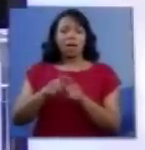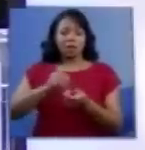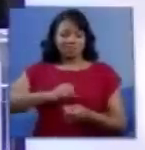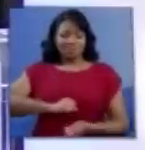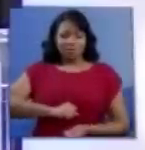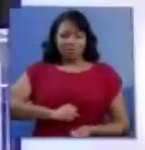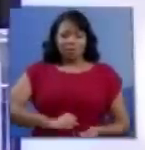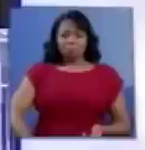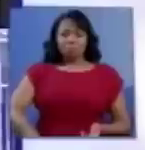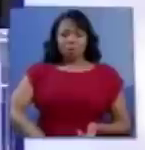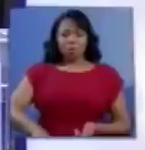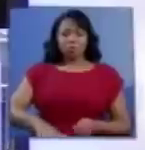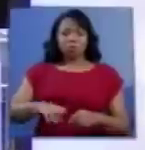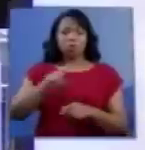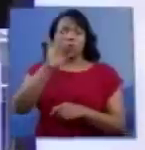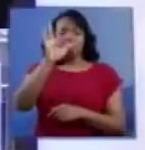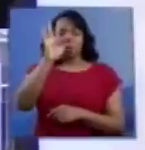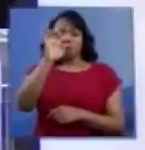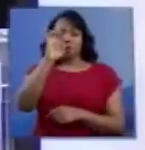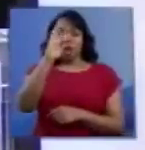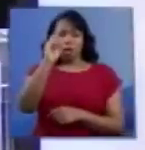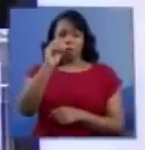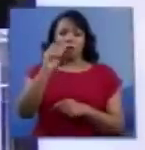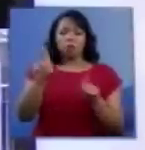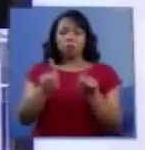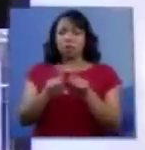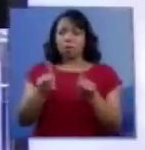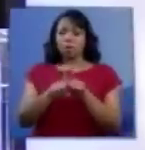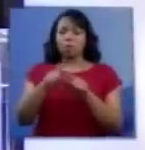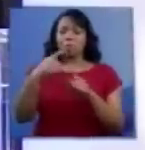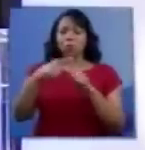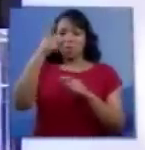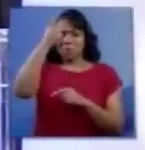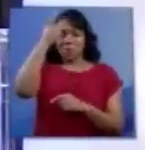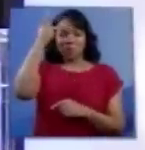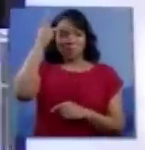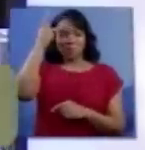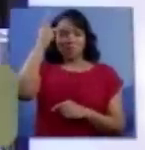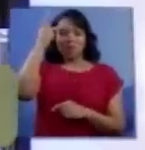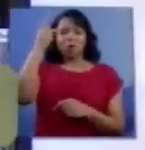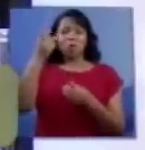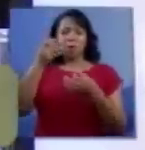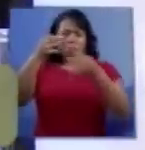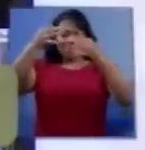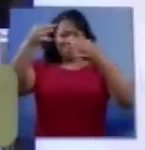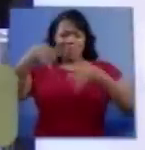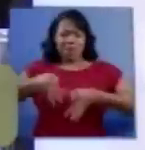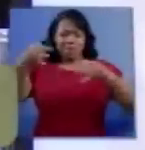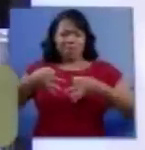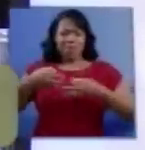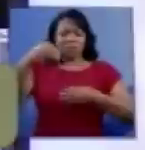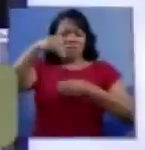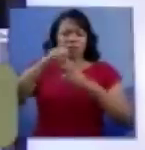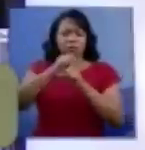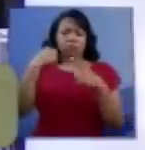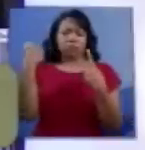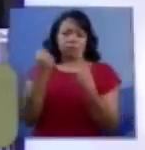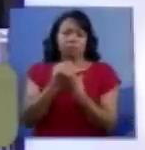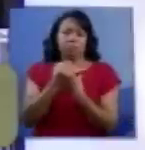encefalia porque esta pessoa não corresponde aos padrões da nossa sociedade